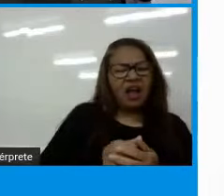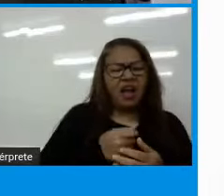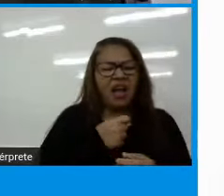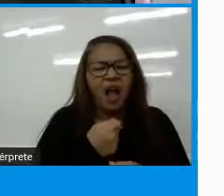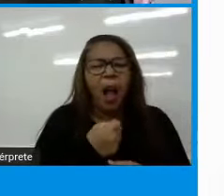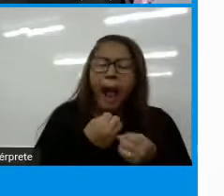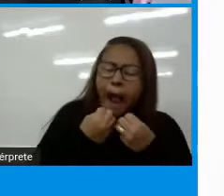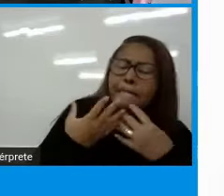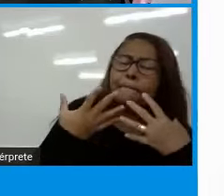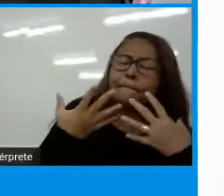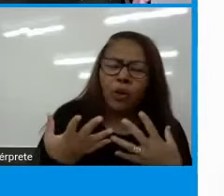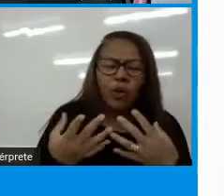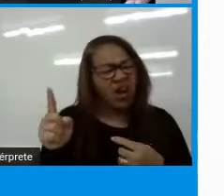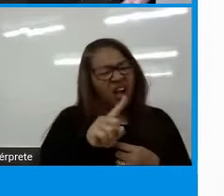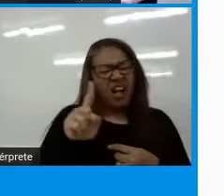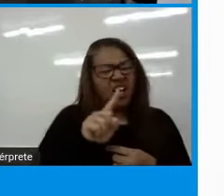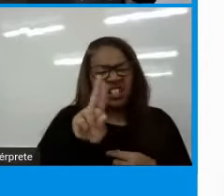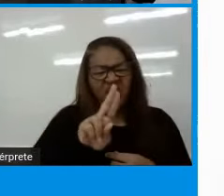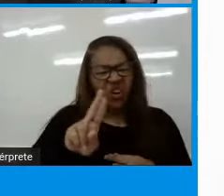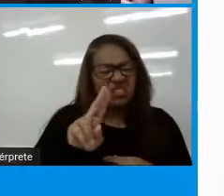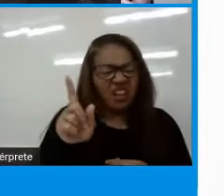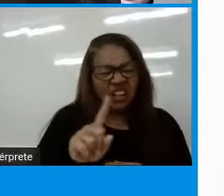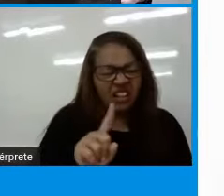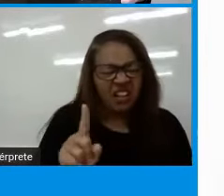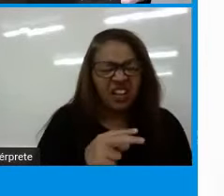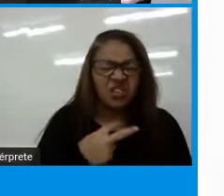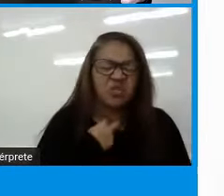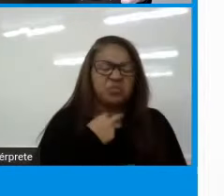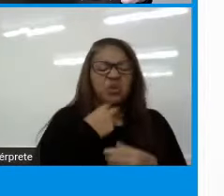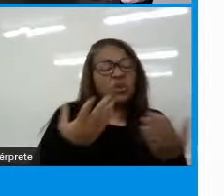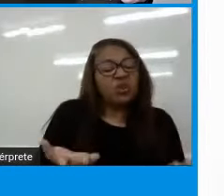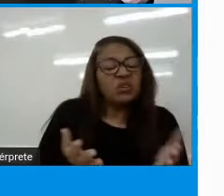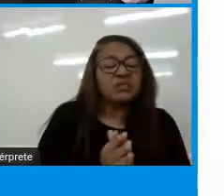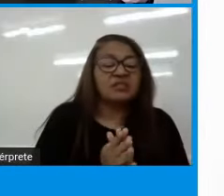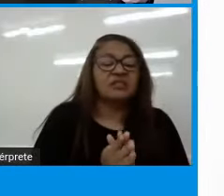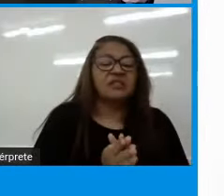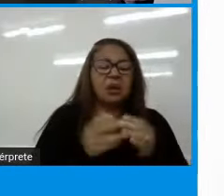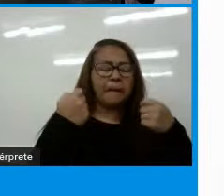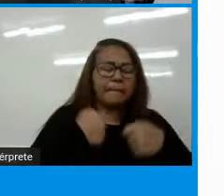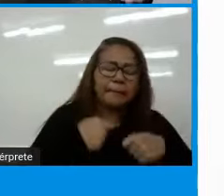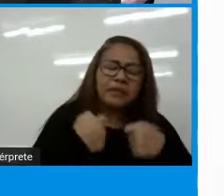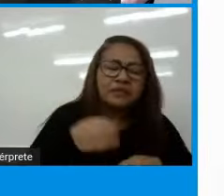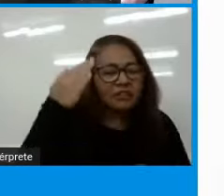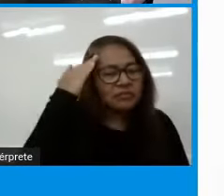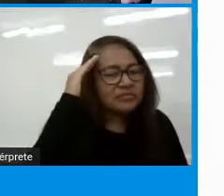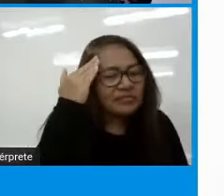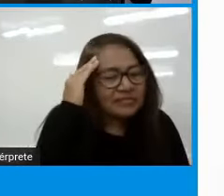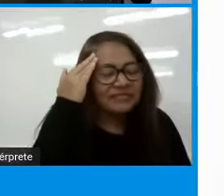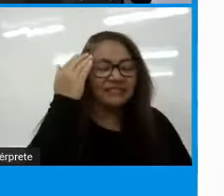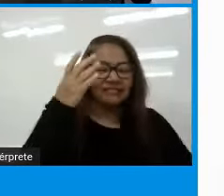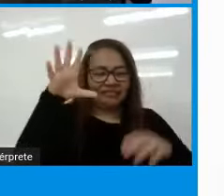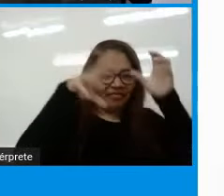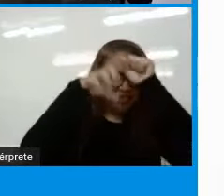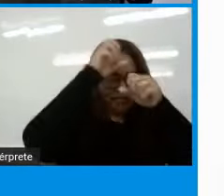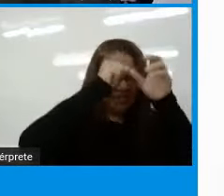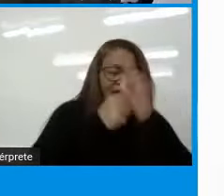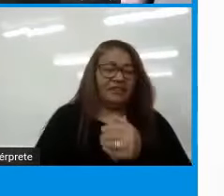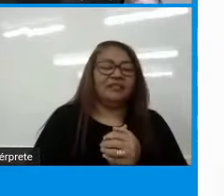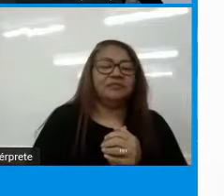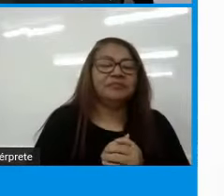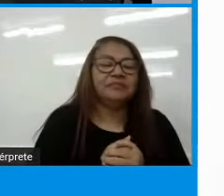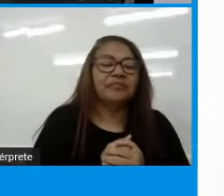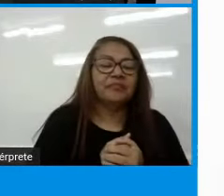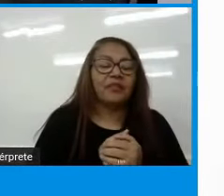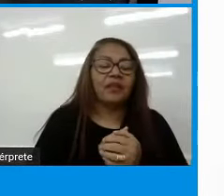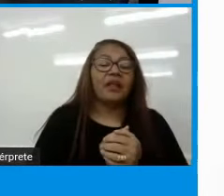E aí há esse enriquecimento e essa maturidade no uso da ferramenta. né? Então, isso é muito desejável. Uma outra coisa